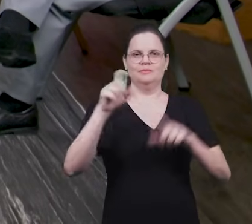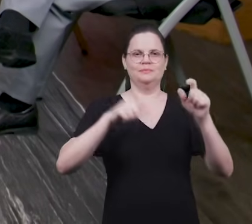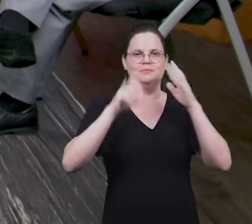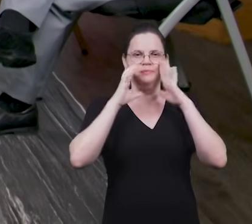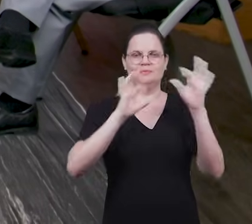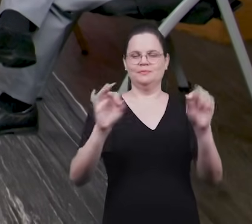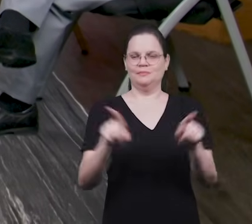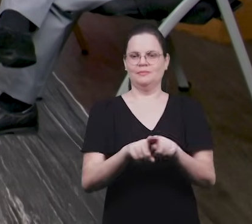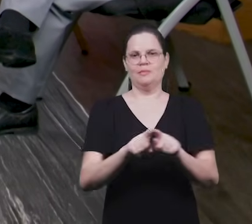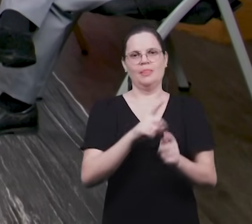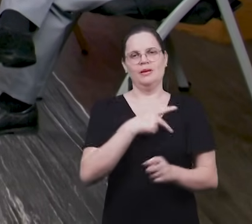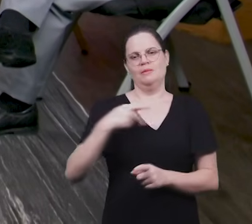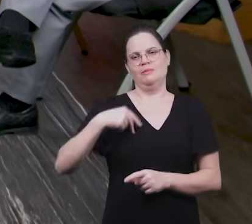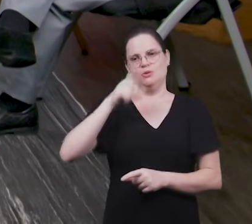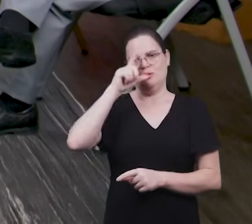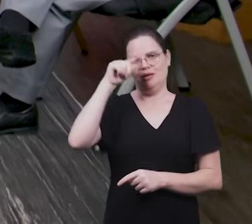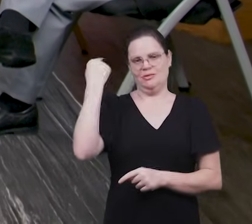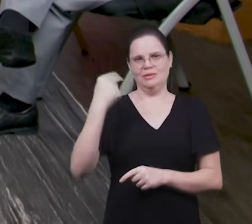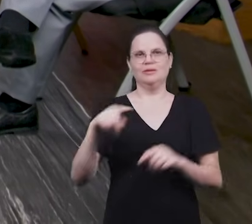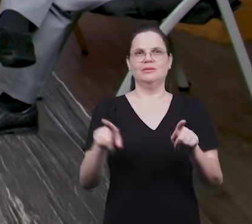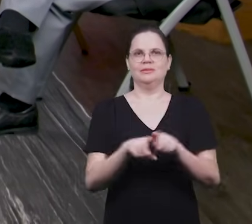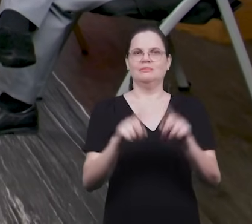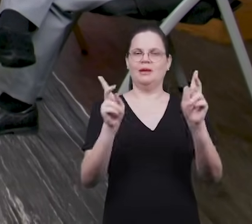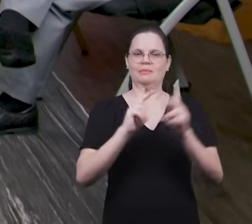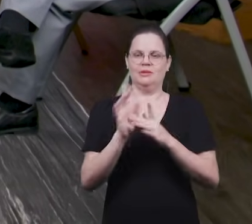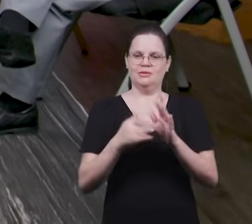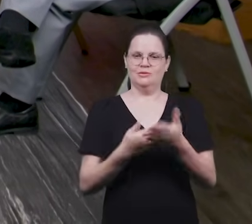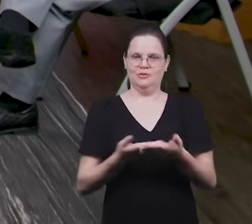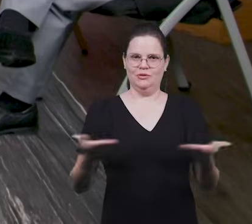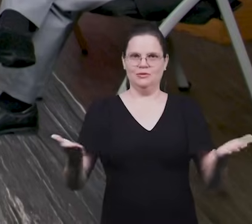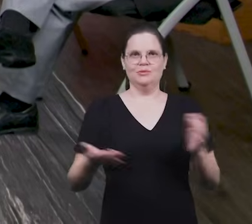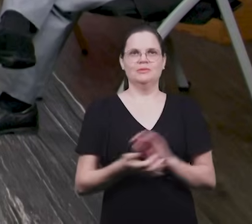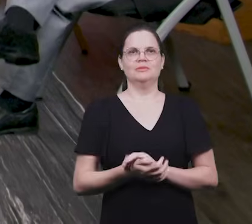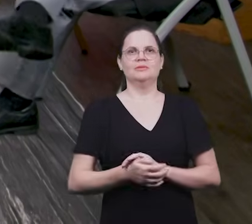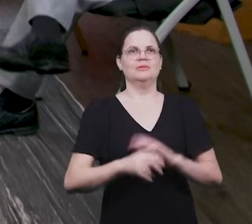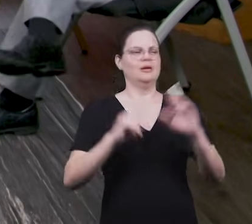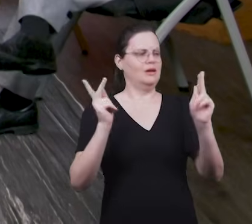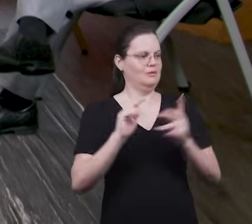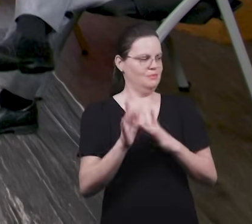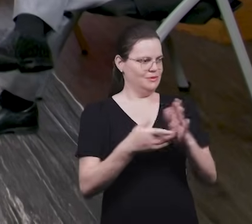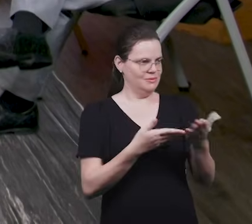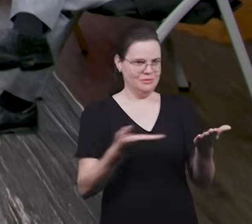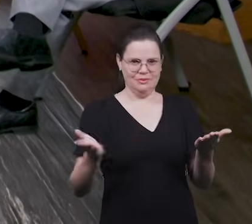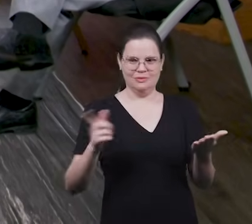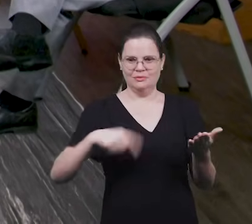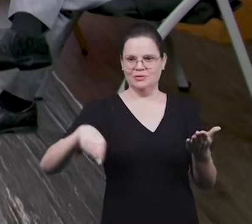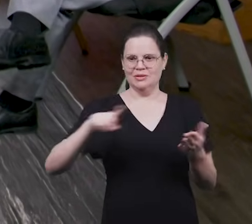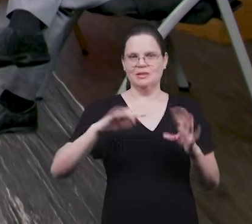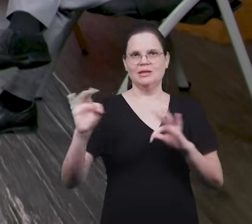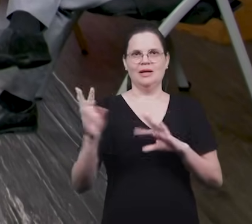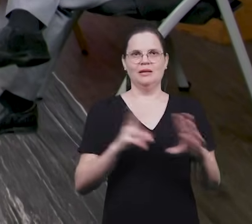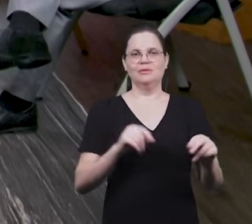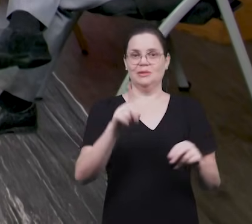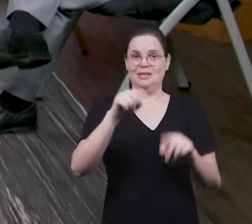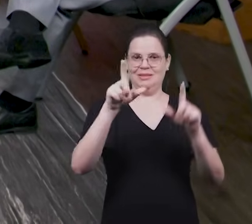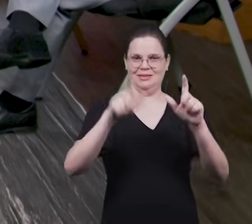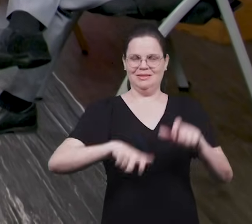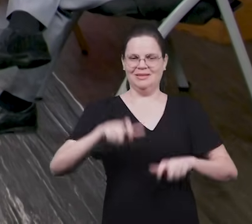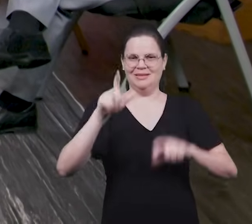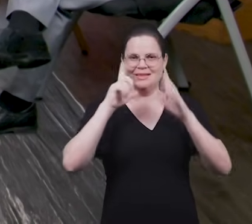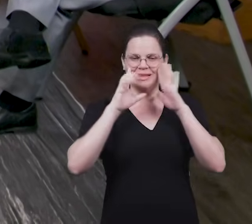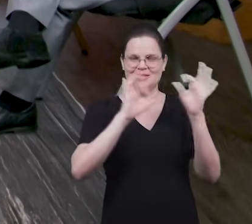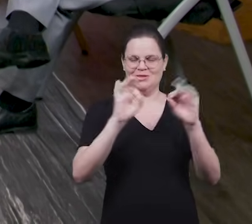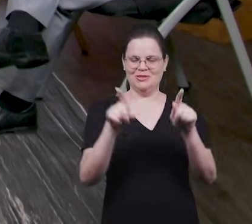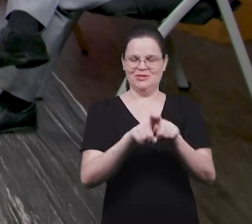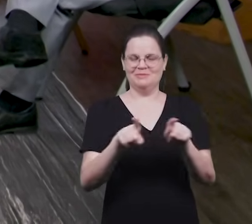que participam conosco. Pastor Edson Ian, paz do Senhor Jesus. Senhor, pastor Josias, paz do Senhor a todos aqui, paz do Senhor a todos em casa. Muito bem.